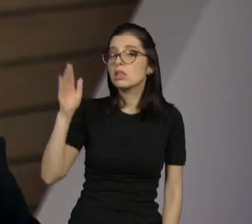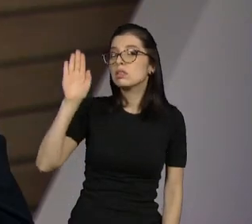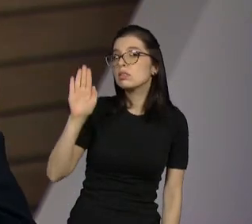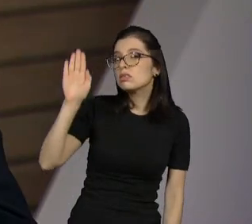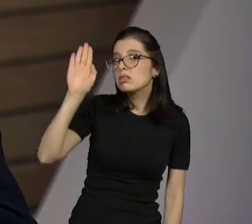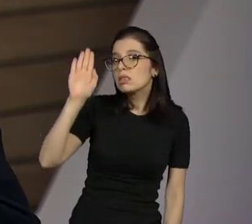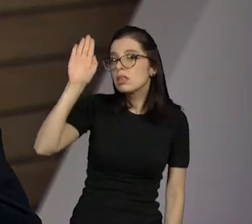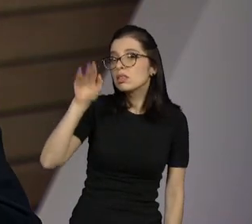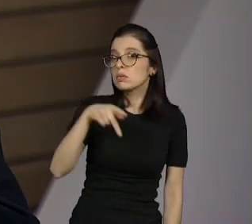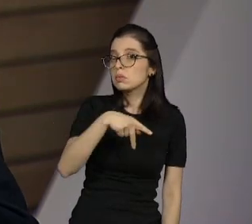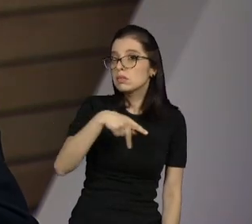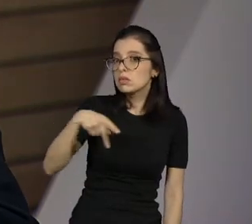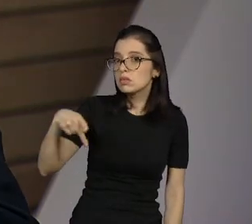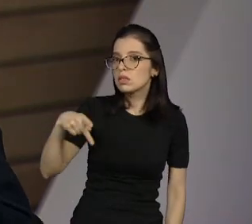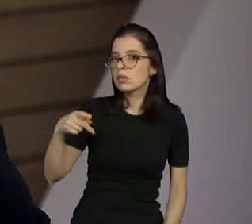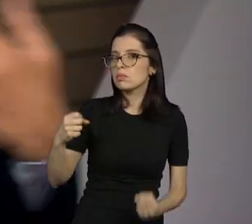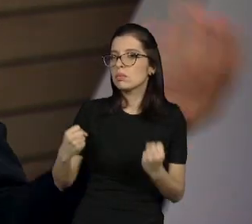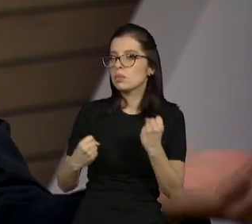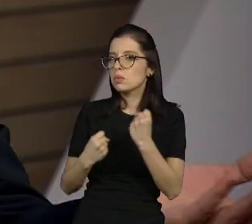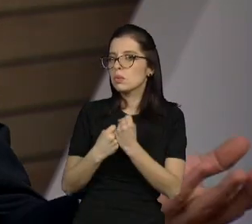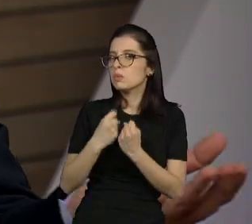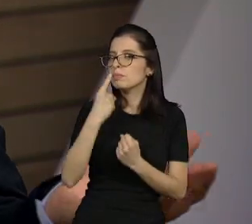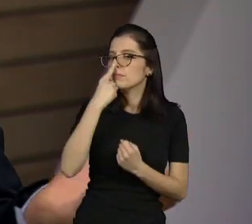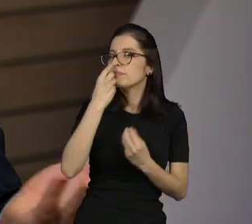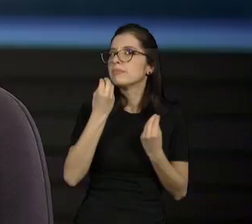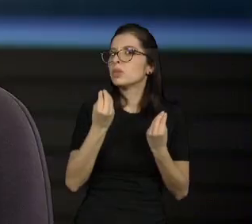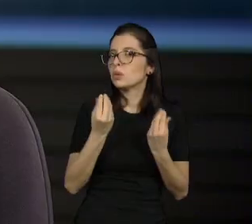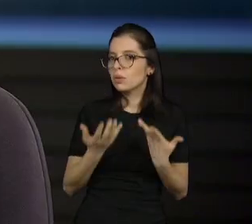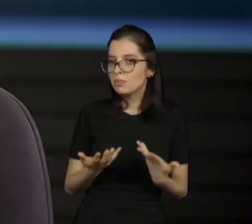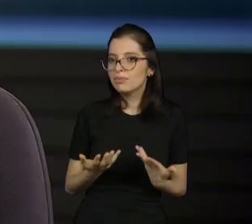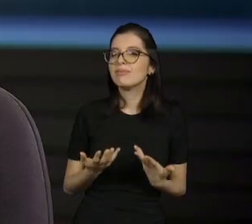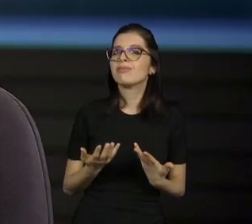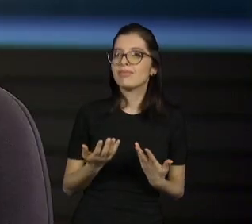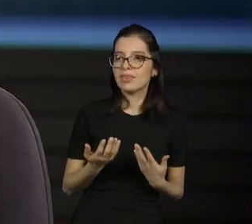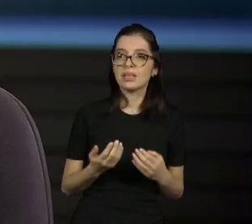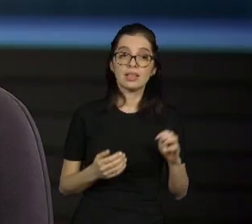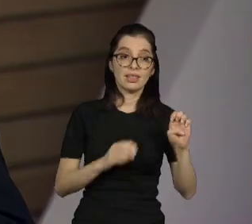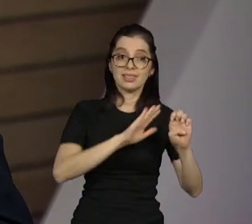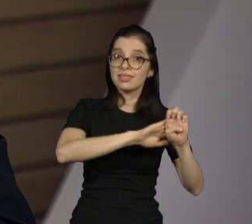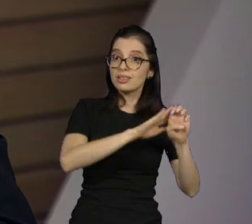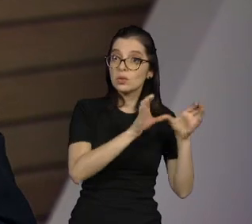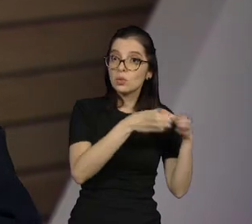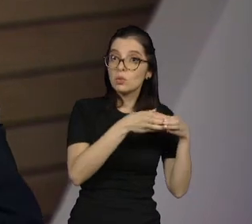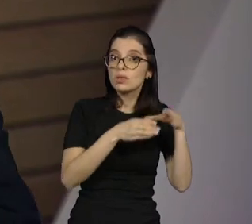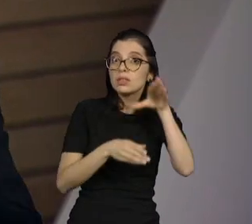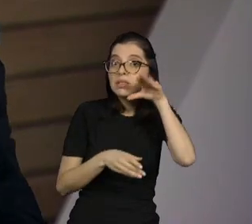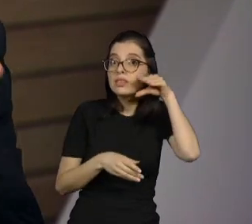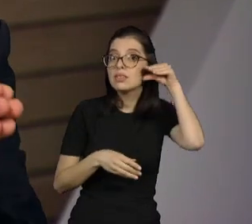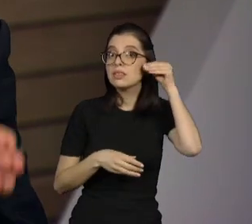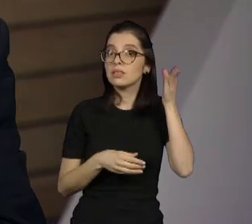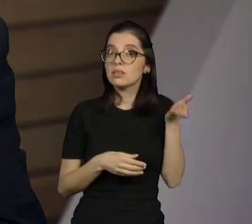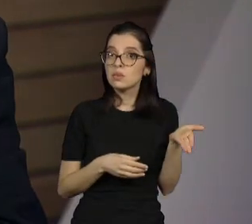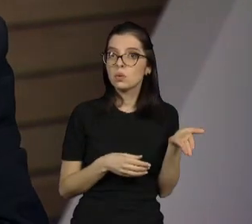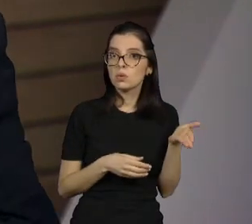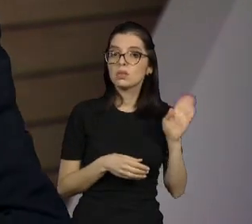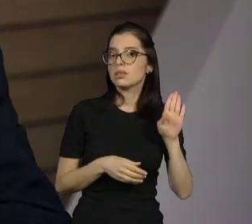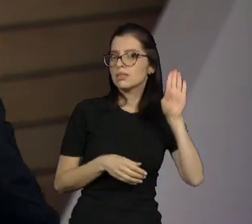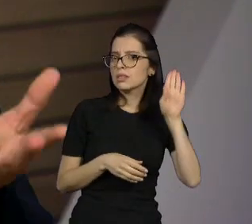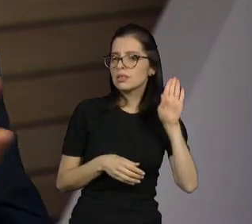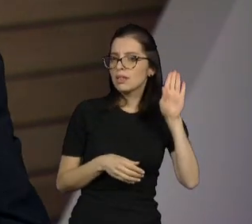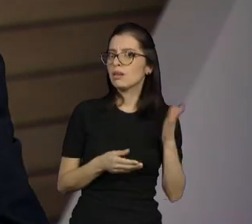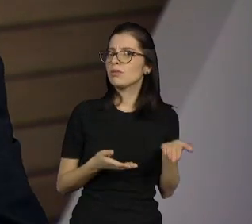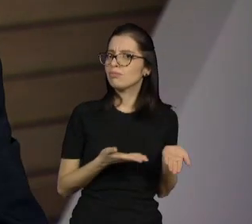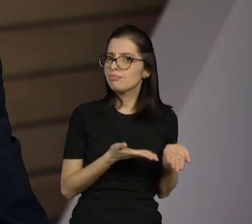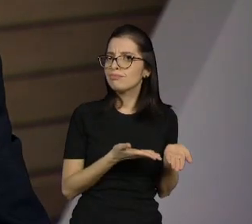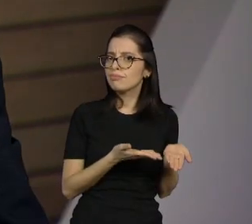presidente, a gente vê um candidato identificado com a família Ferreira Gomes, né, com o Ciro, que foi candidato na última eleição, um candidato identificado com o PT, do Lula e